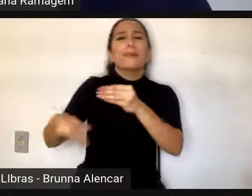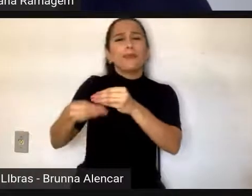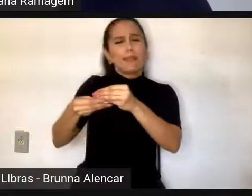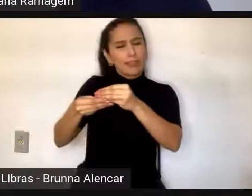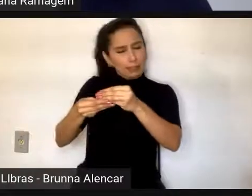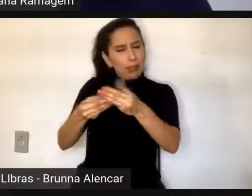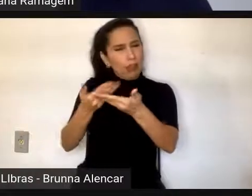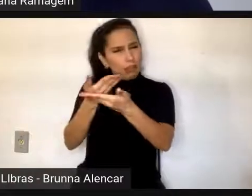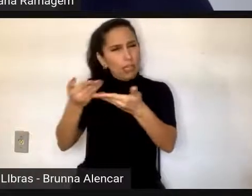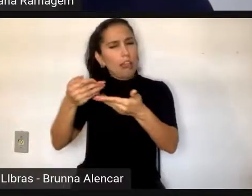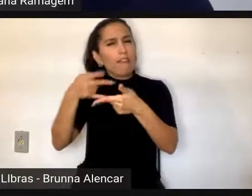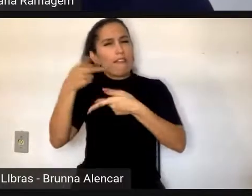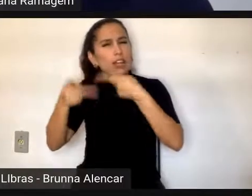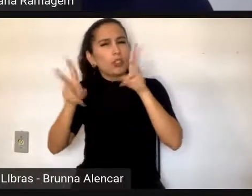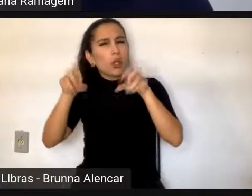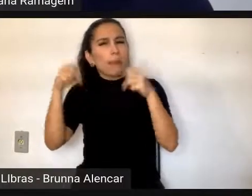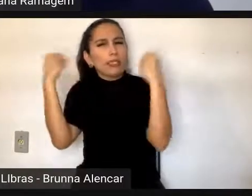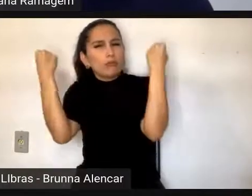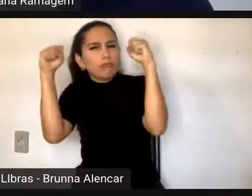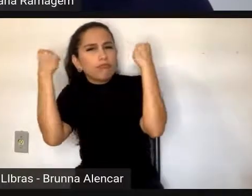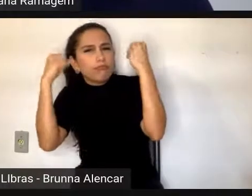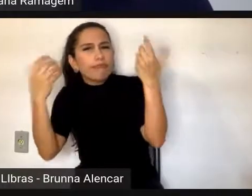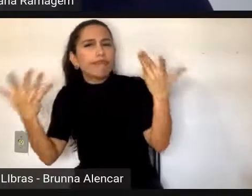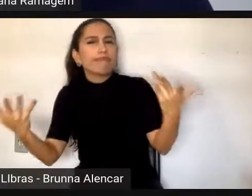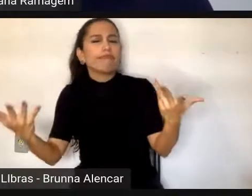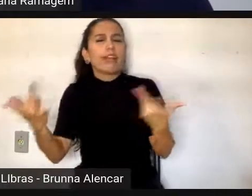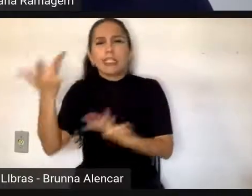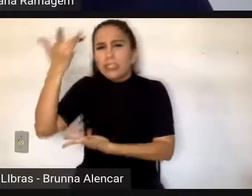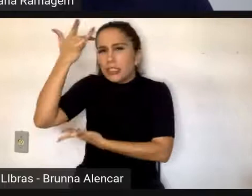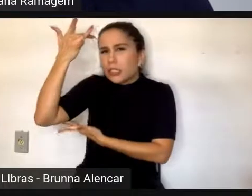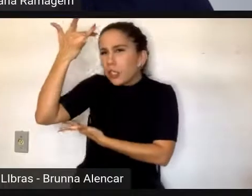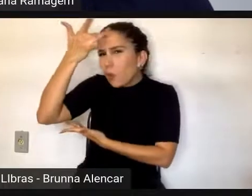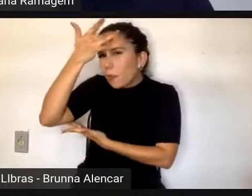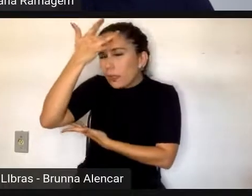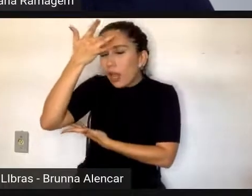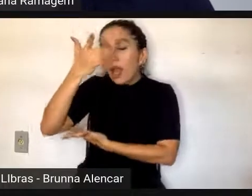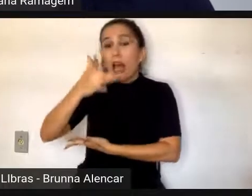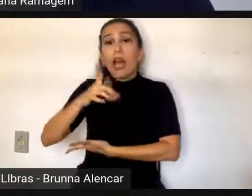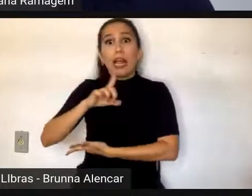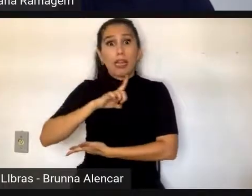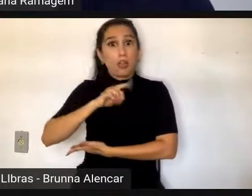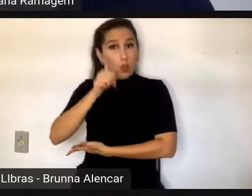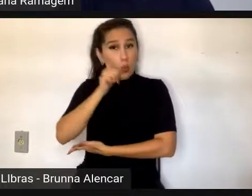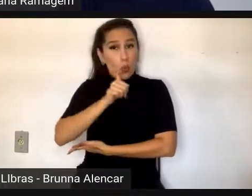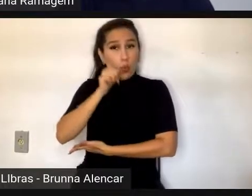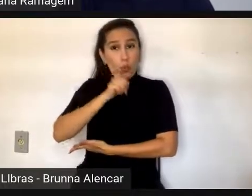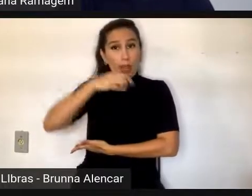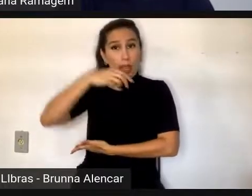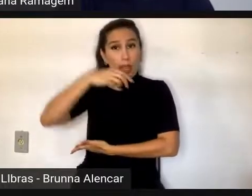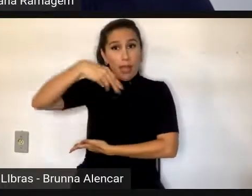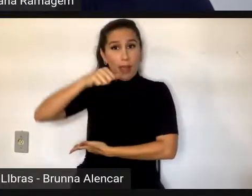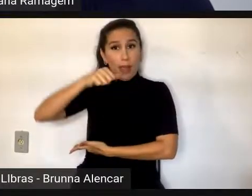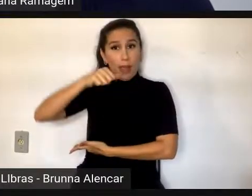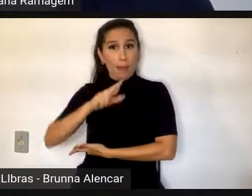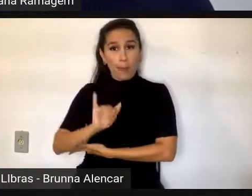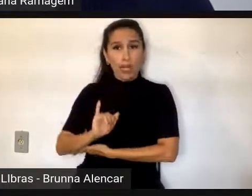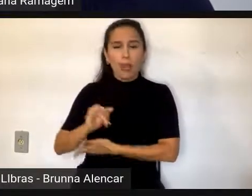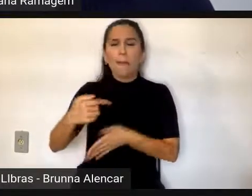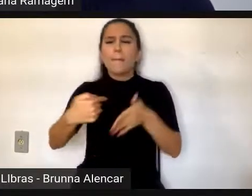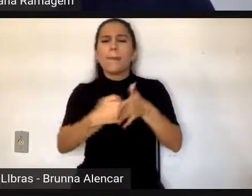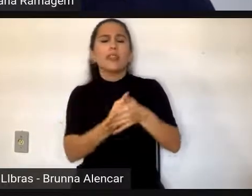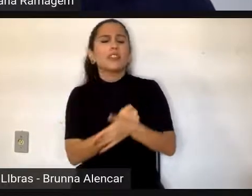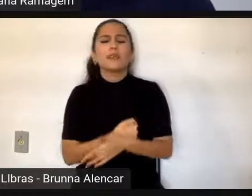de saúde mental, tem uma pergunta interessante aqui da Maria das Graças Santiago, sobre as pessoas que